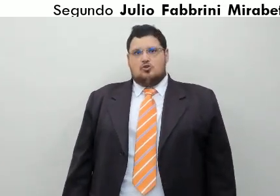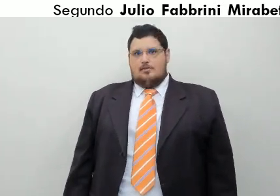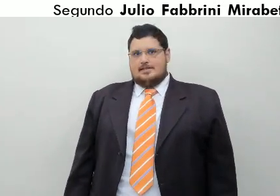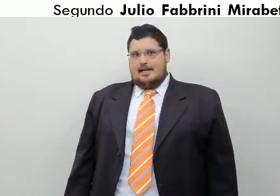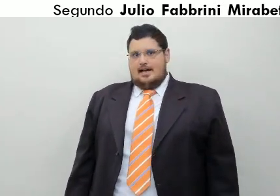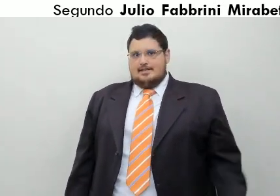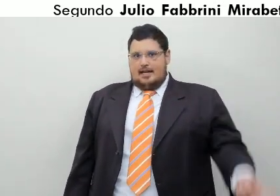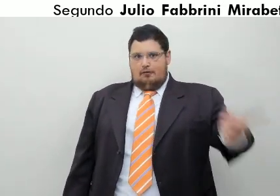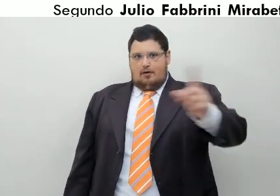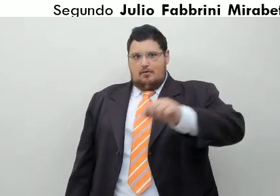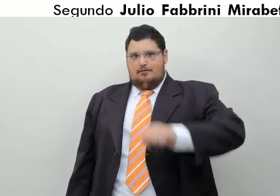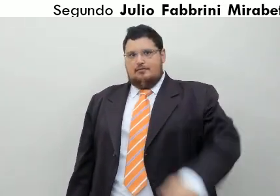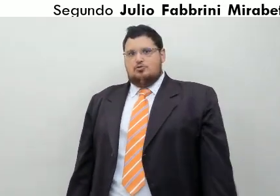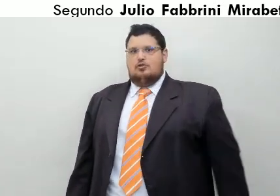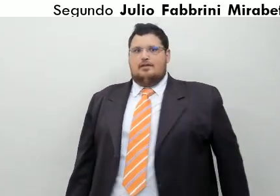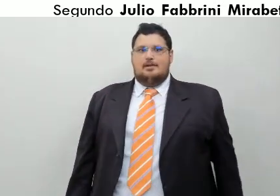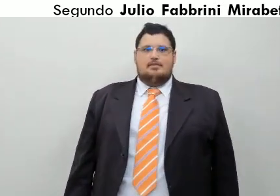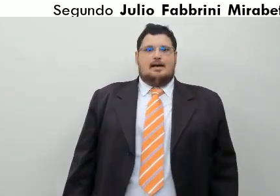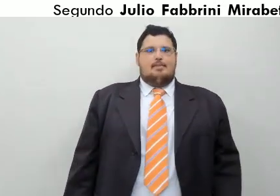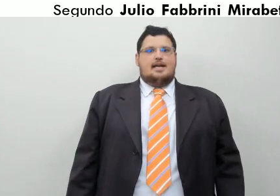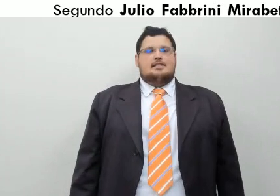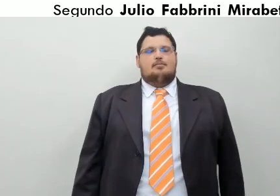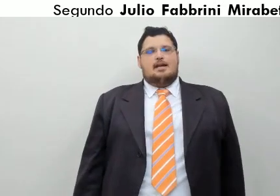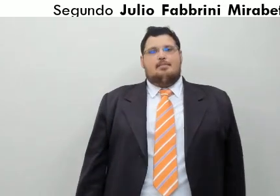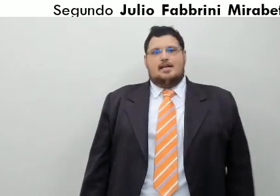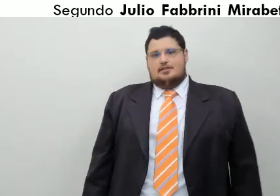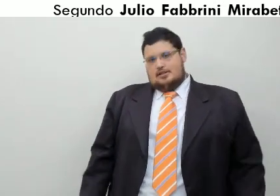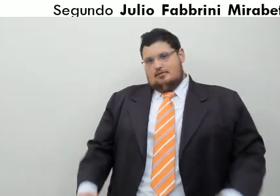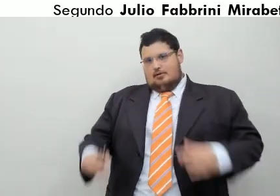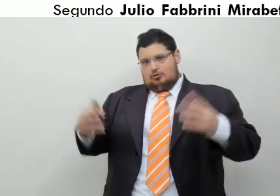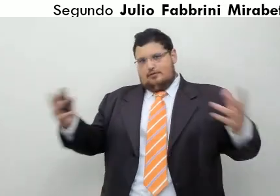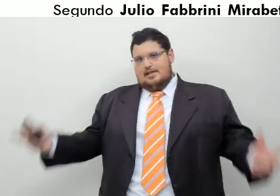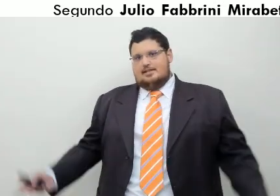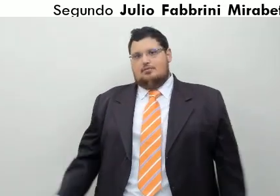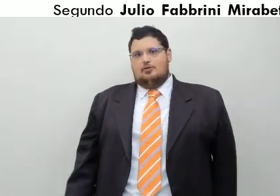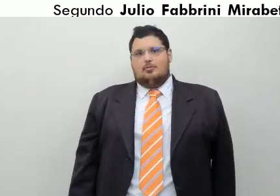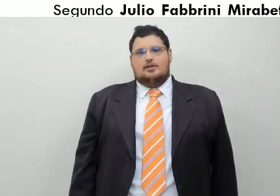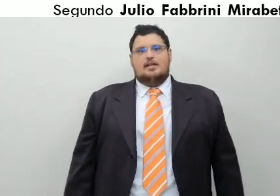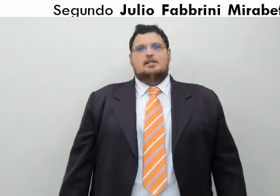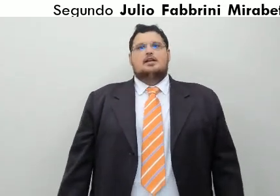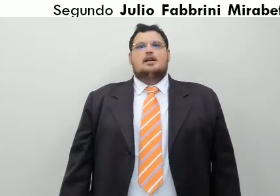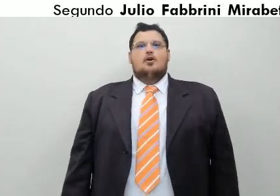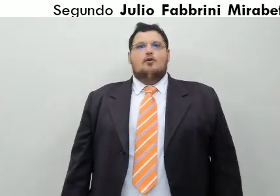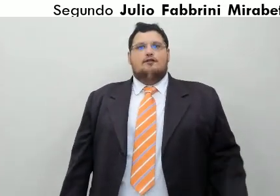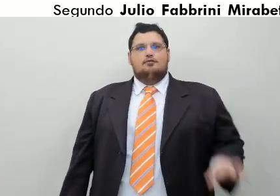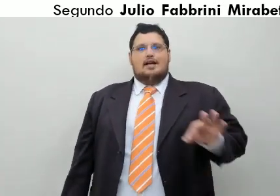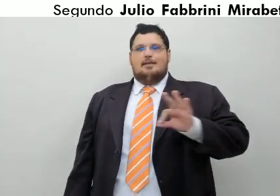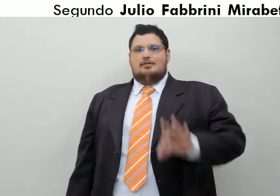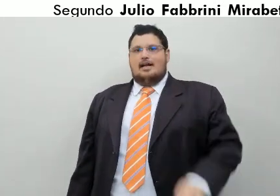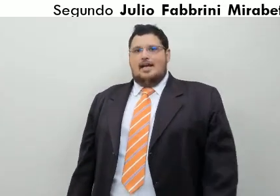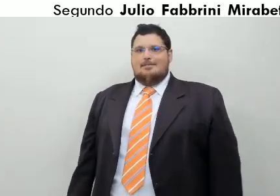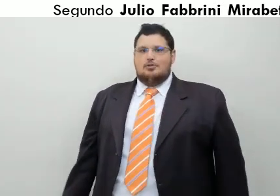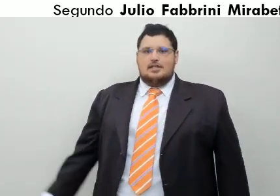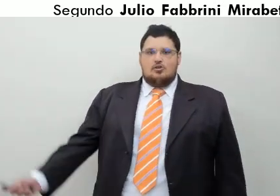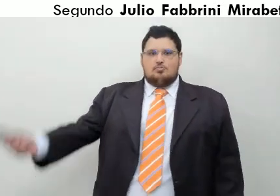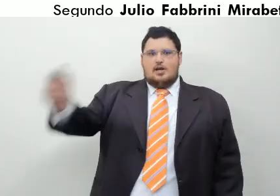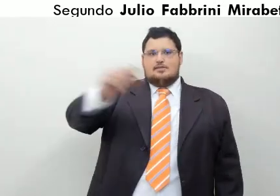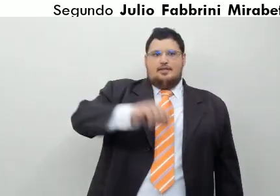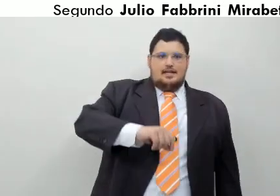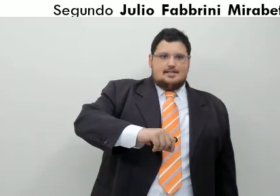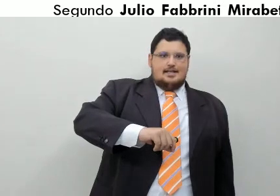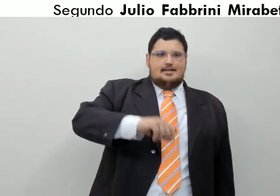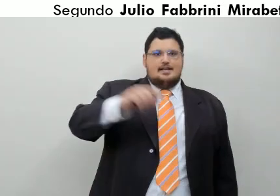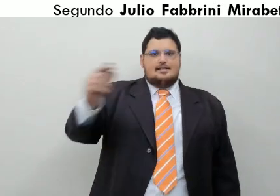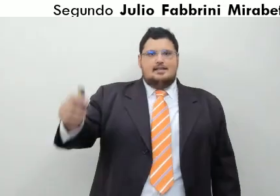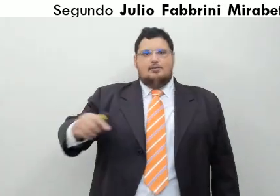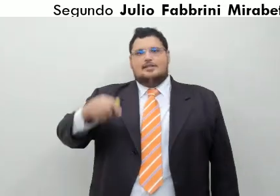as normas legais. Daí, conforme o Júlio Fabrini Mirabete, né, o Mirabete, já um autor falecido, muito importante, o fundamento da lei era proteger os boias